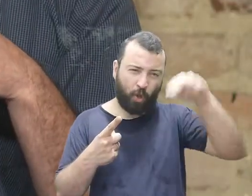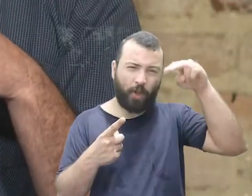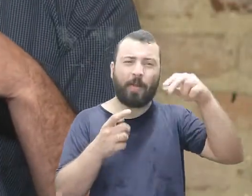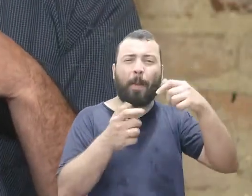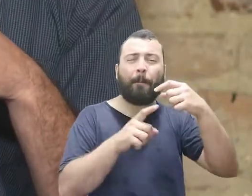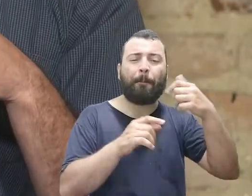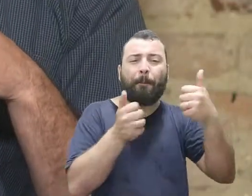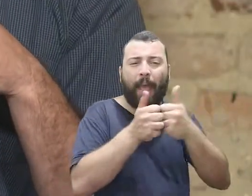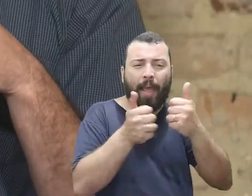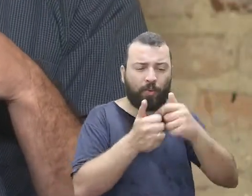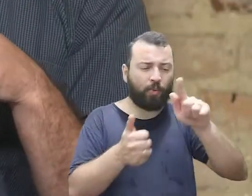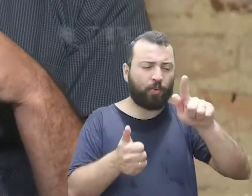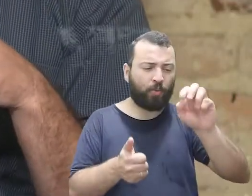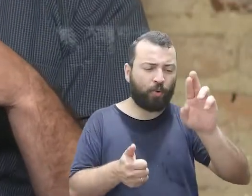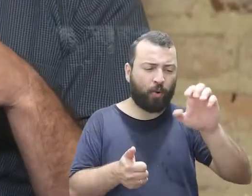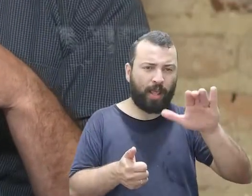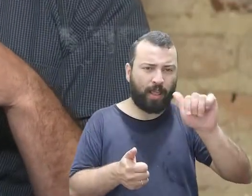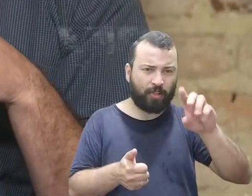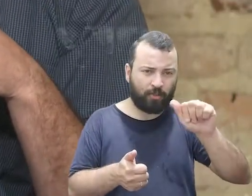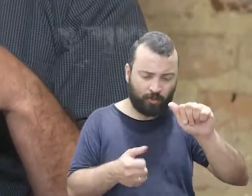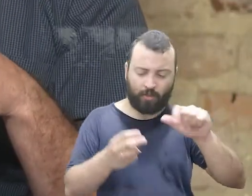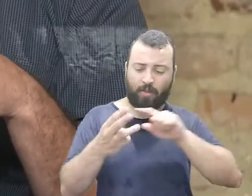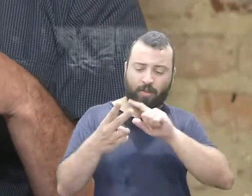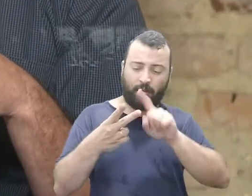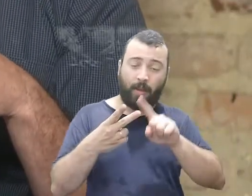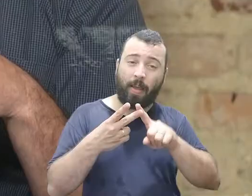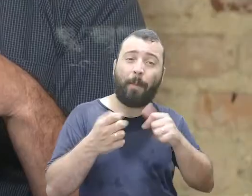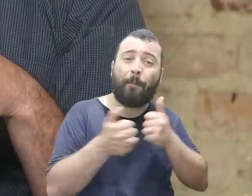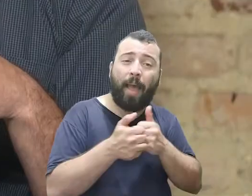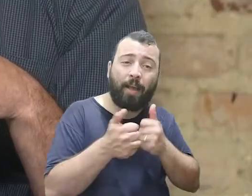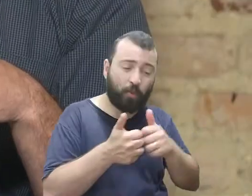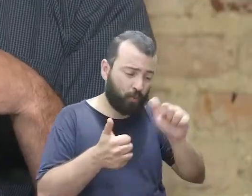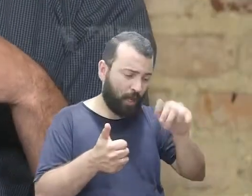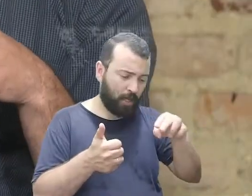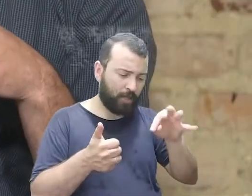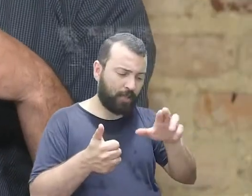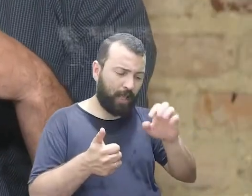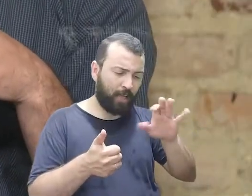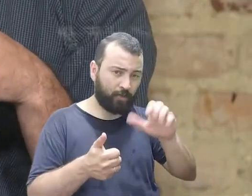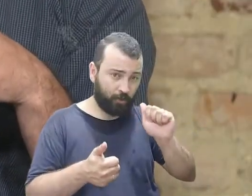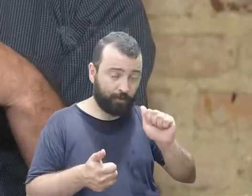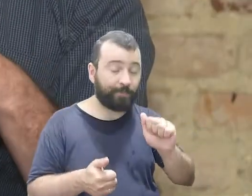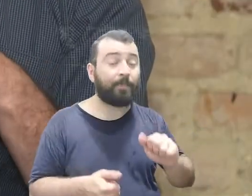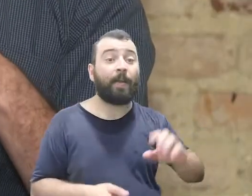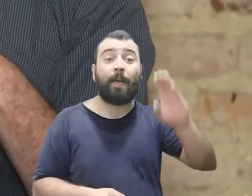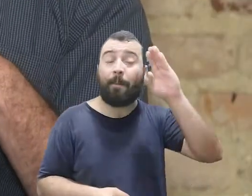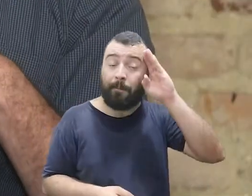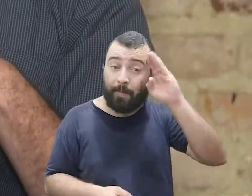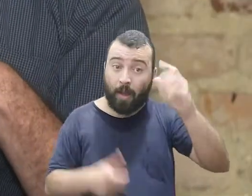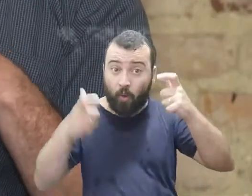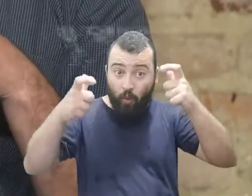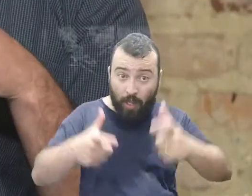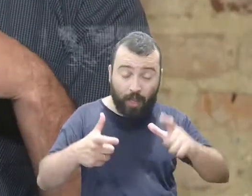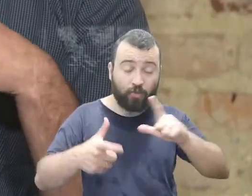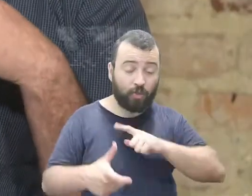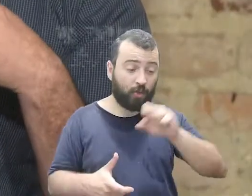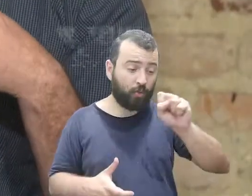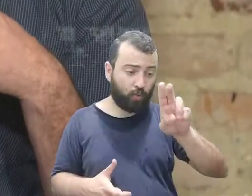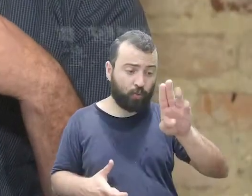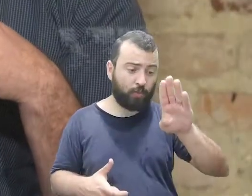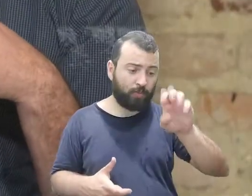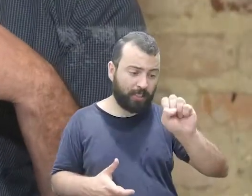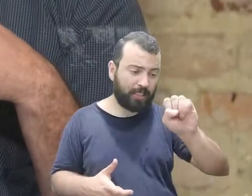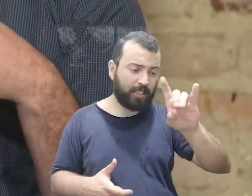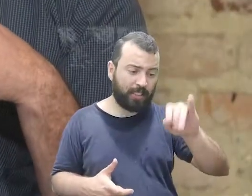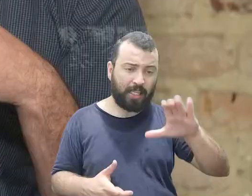da Groenlândia, e uma próxima da Antártica, no Atlântico Sul. E o principal ponto de subsidência